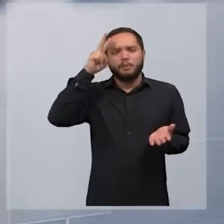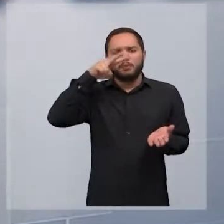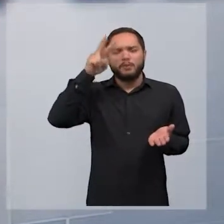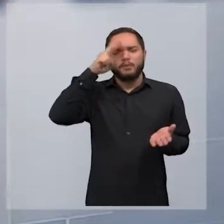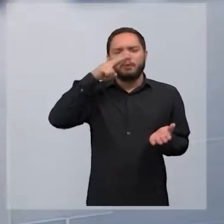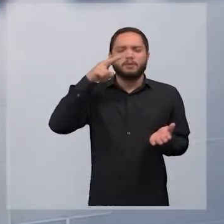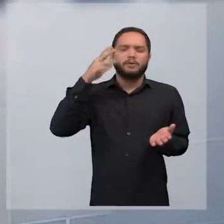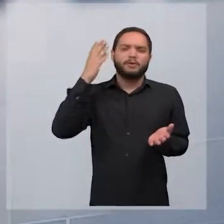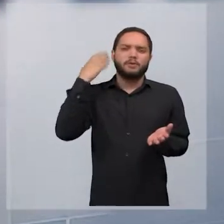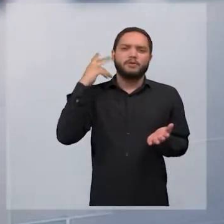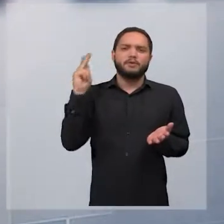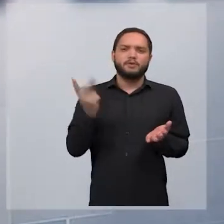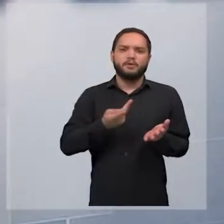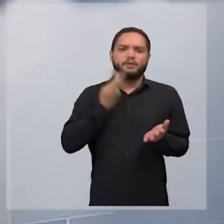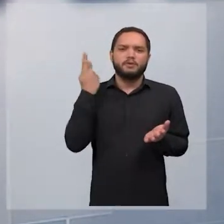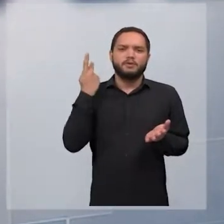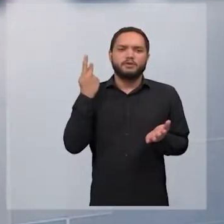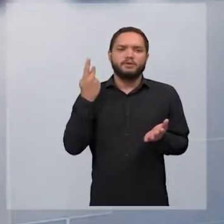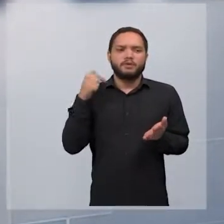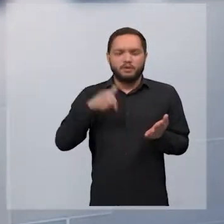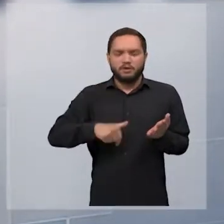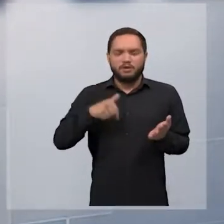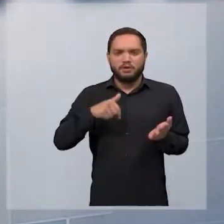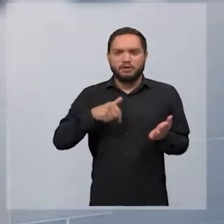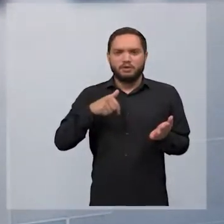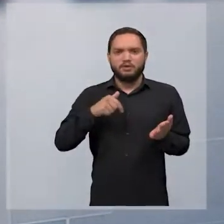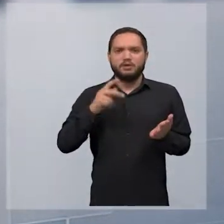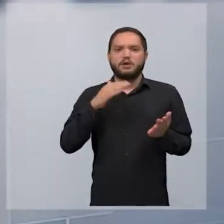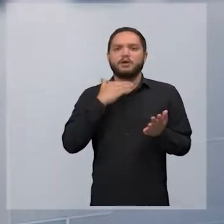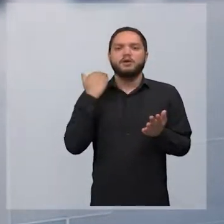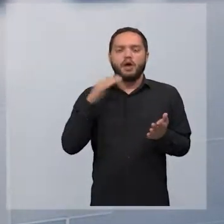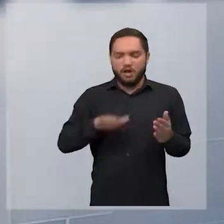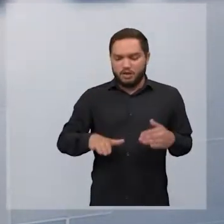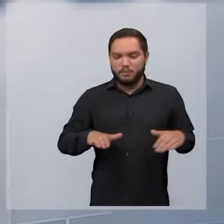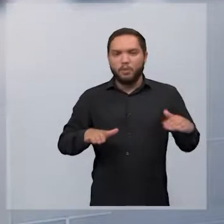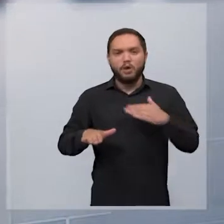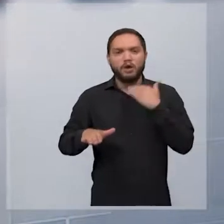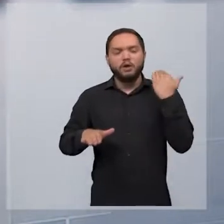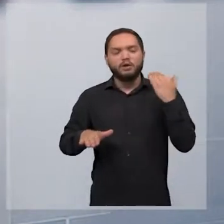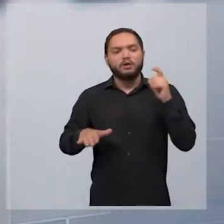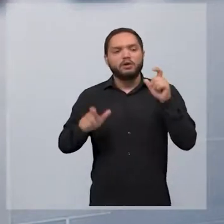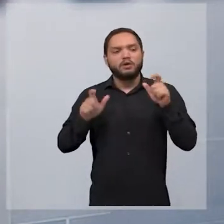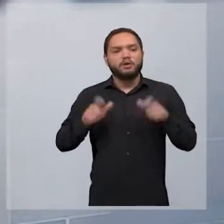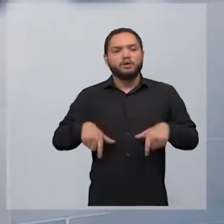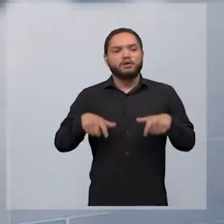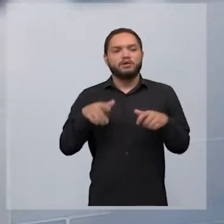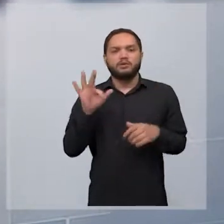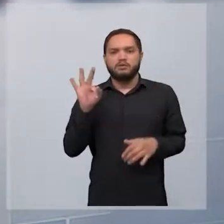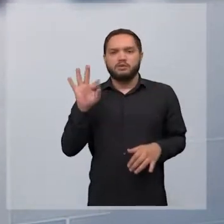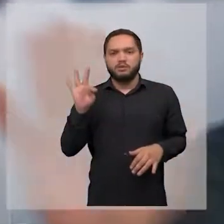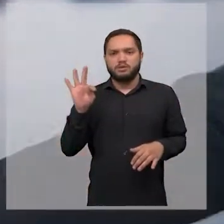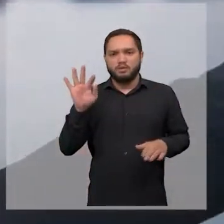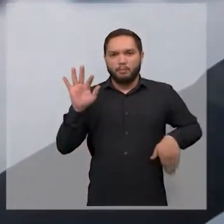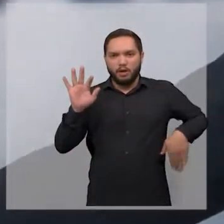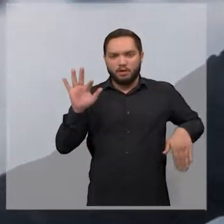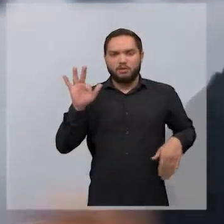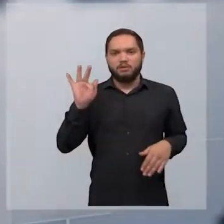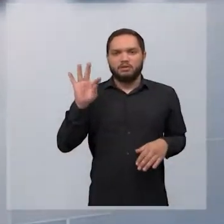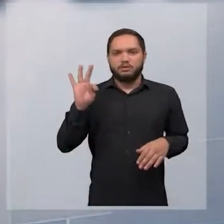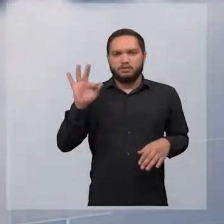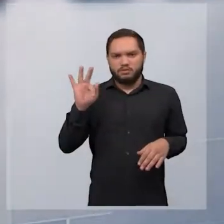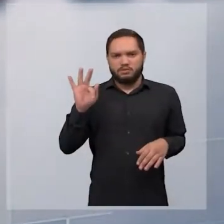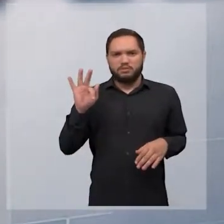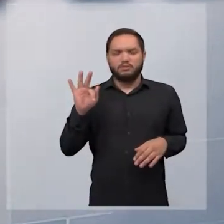na cidade não faz muito tempo, da morte de uma criança, lá na Praia do Futuro. Por falta de, Será de, que ali de era... rede... Não, aí é que